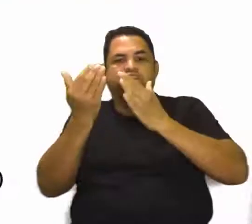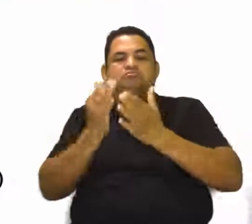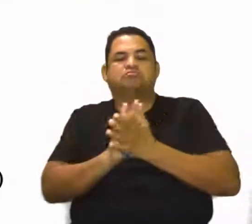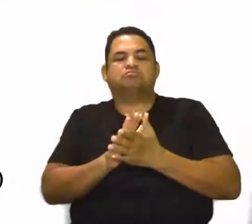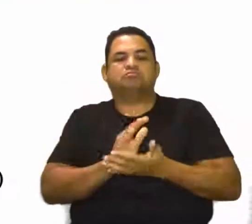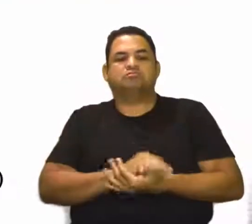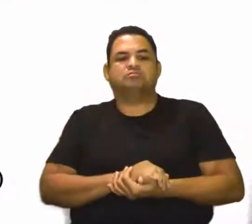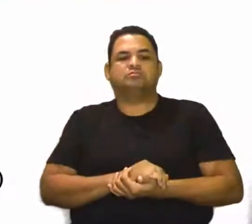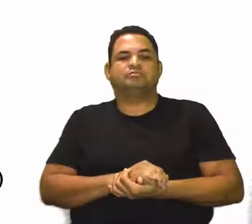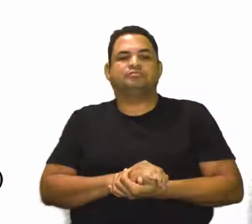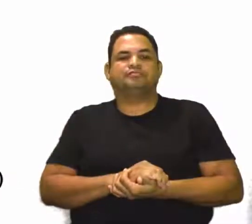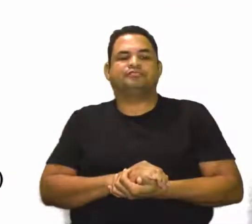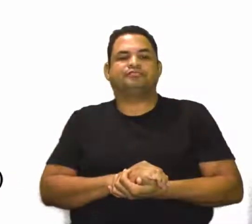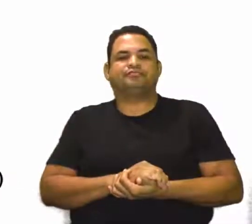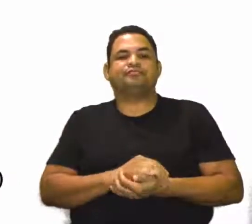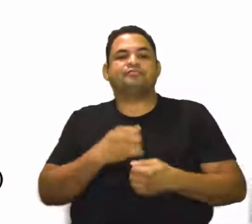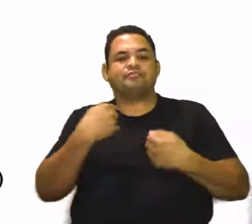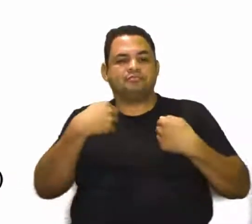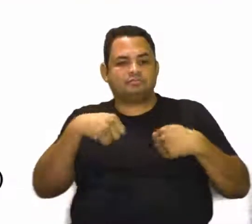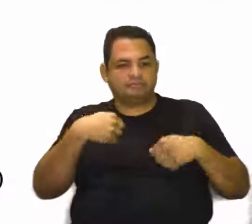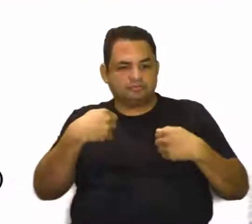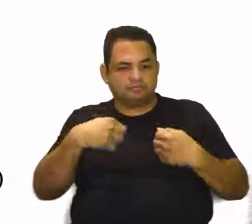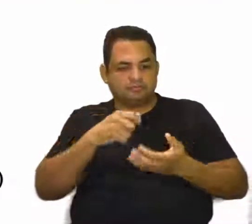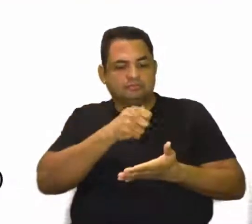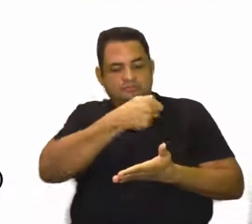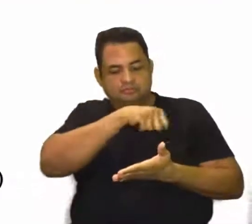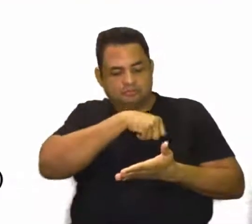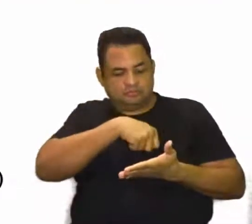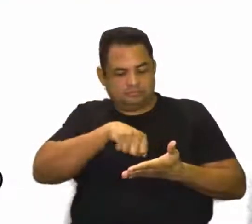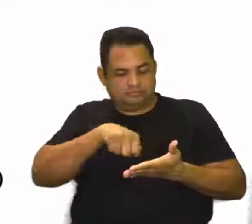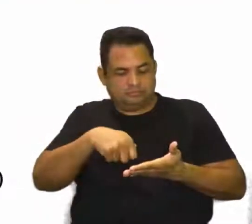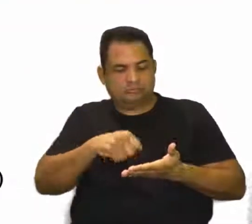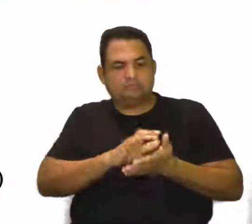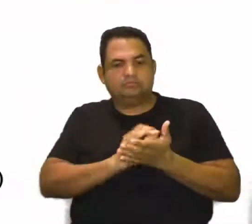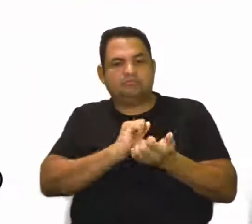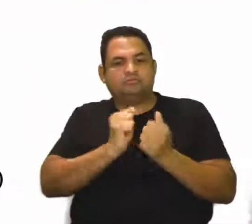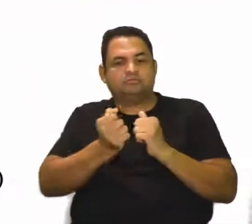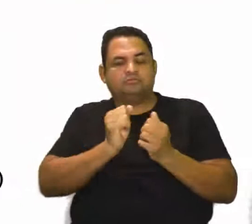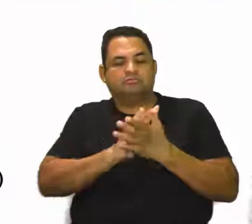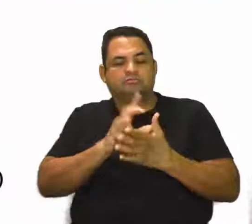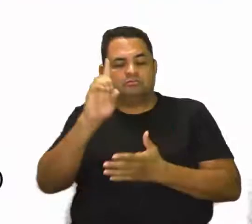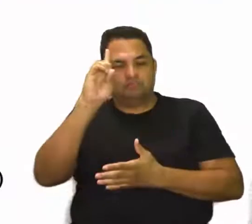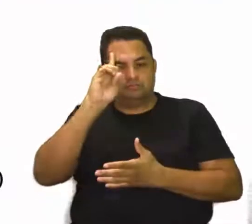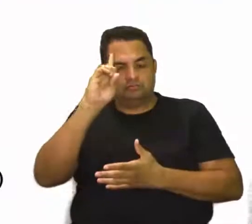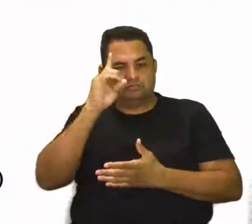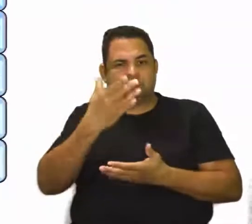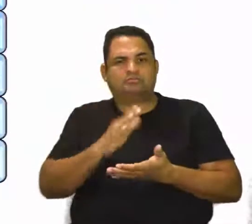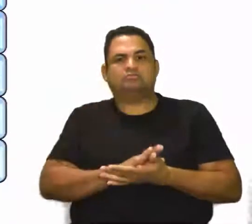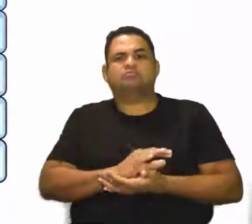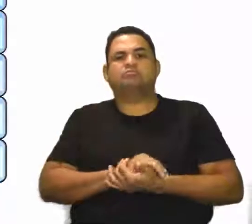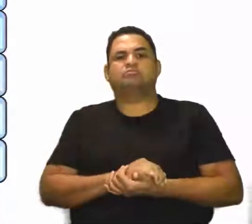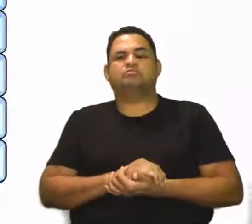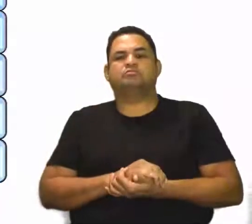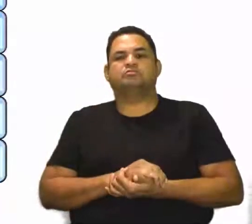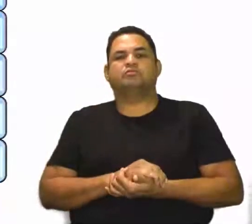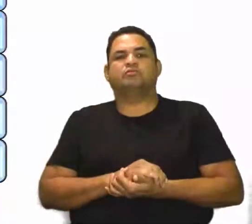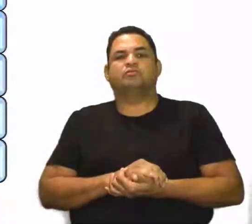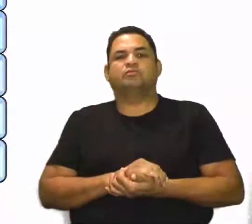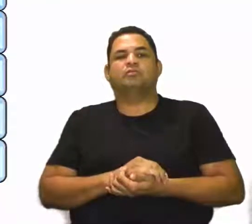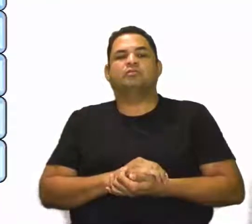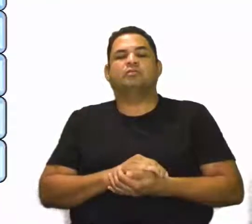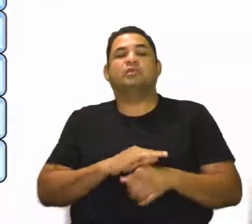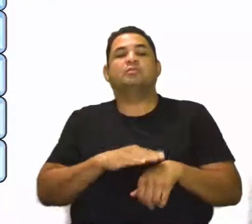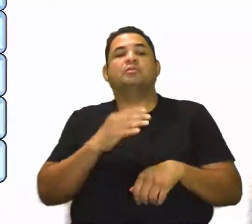forma progressiva. E eu preciso fazer esse controle diariamente. O que mais que eu preciso